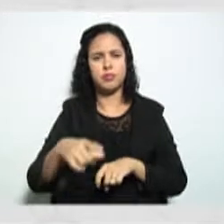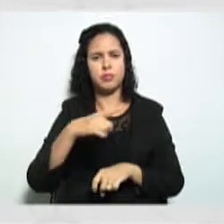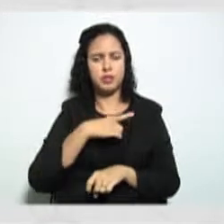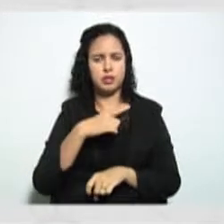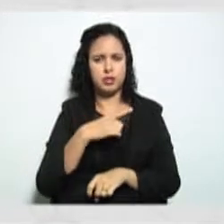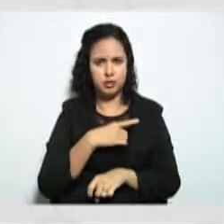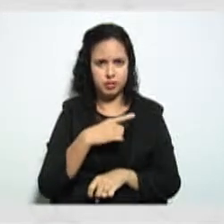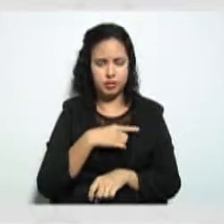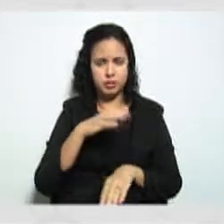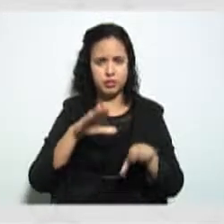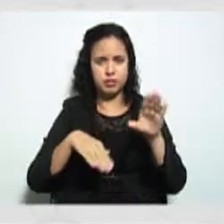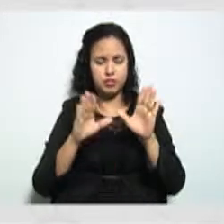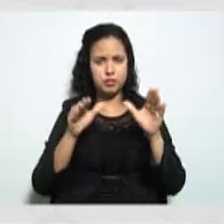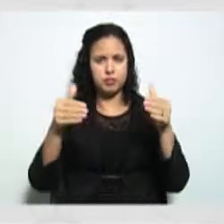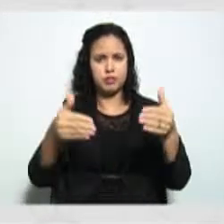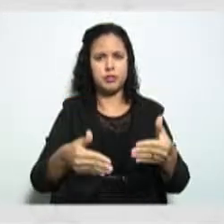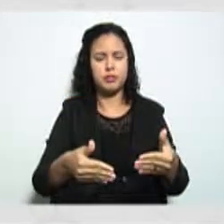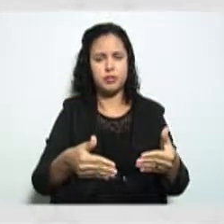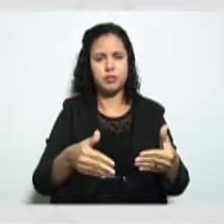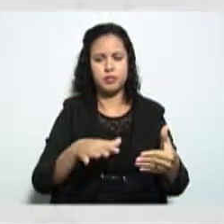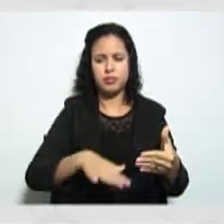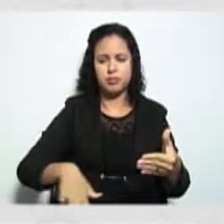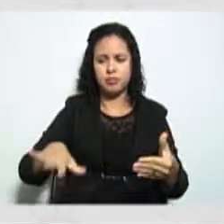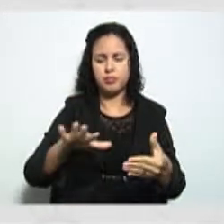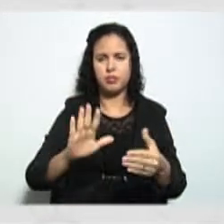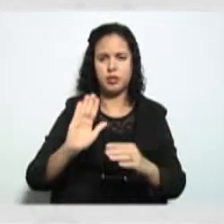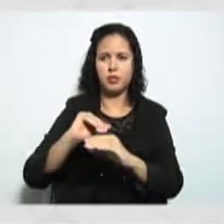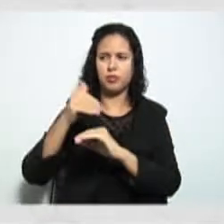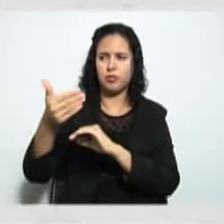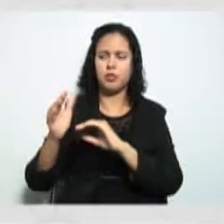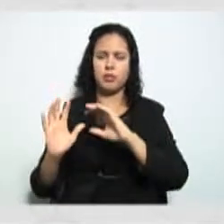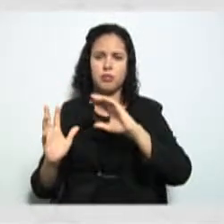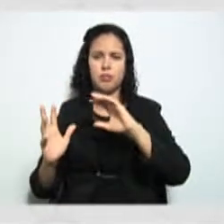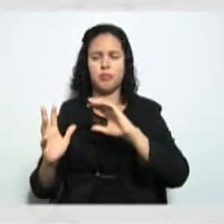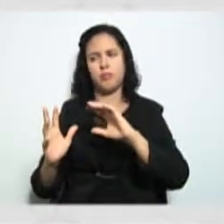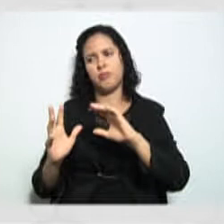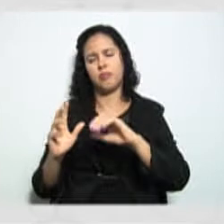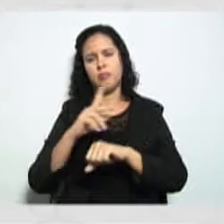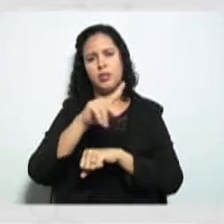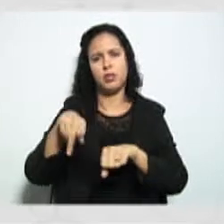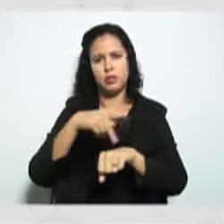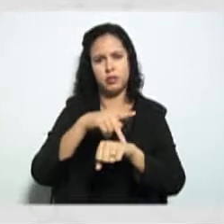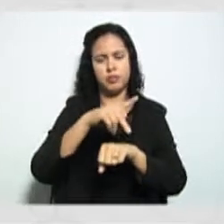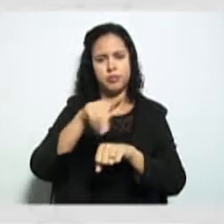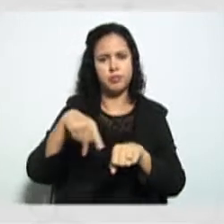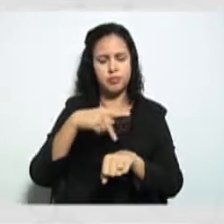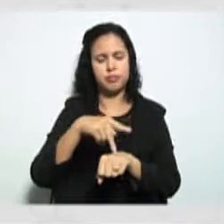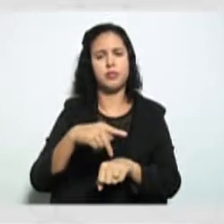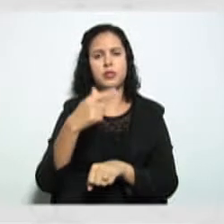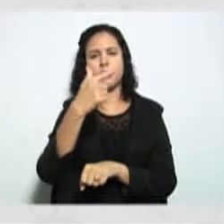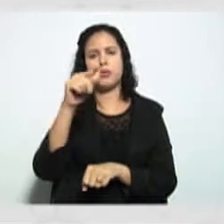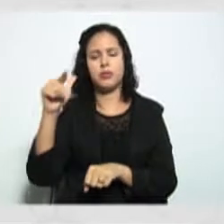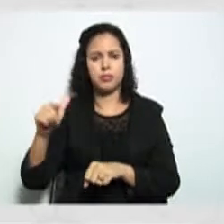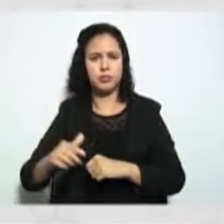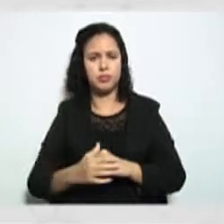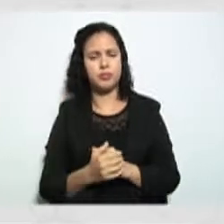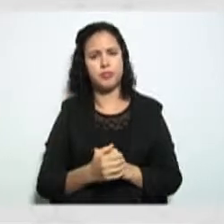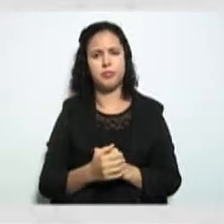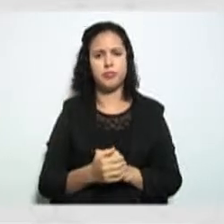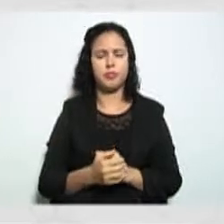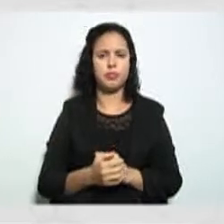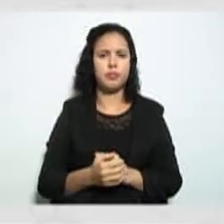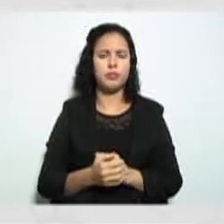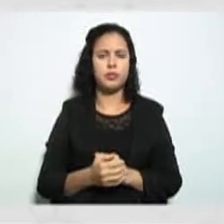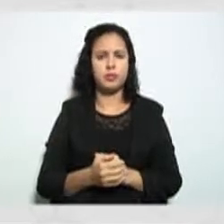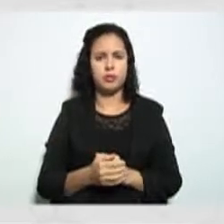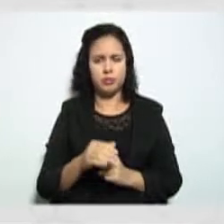estão muitas vezes focadas no mercado internacional. Então a gente tem alguns mercados produzindo, por exemplo, soja. O